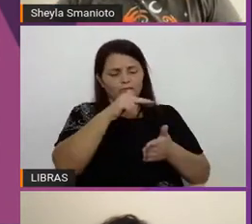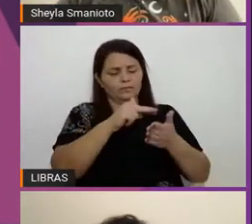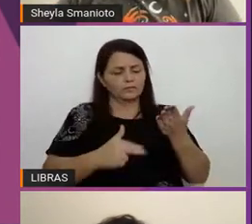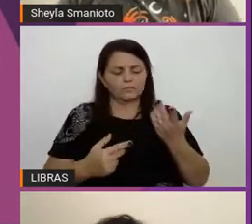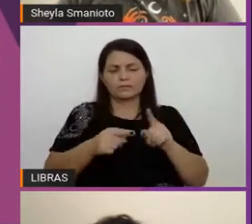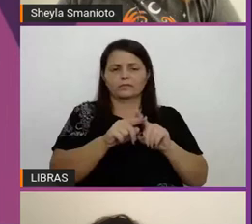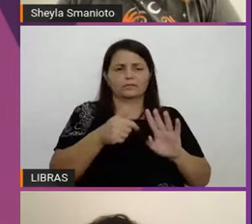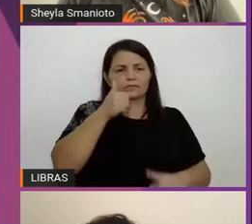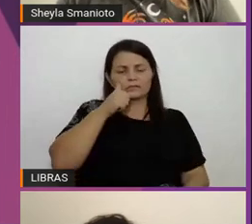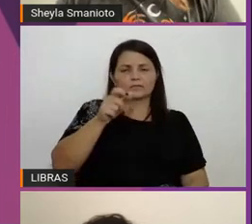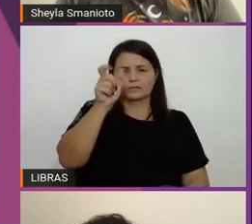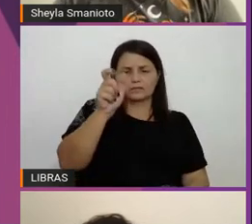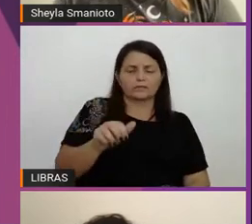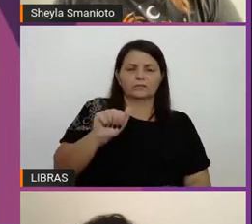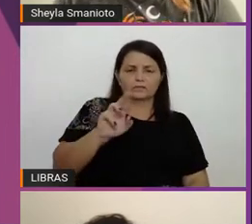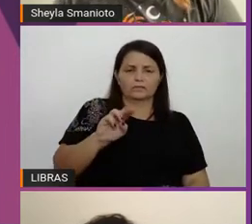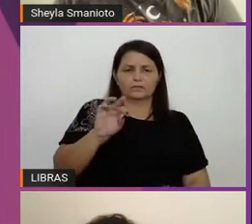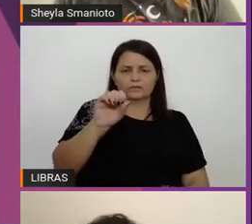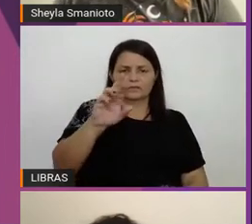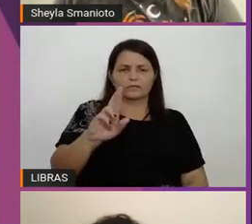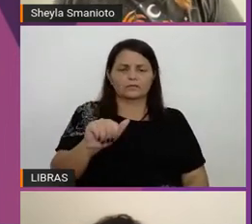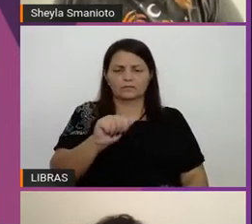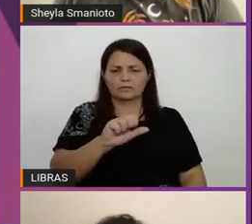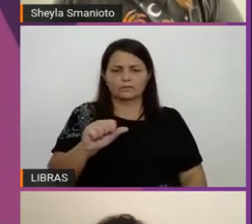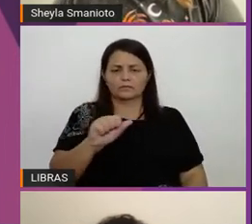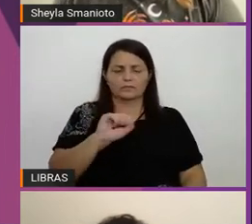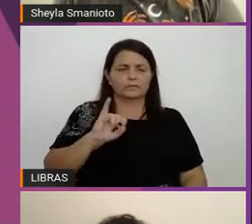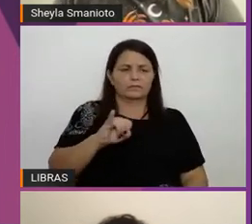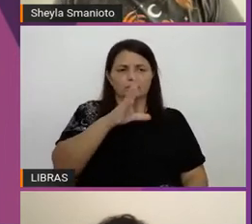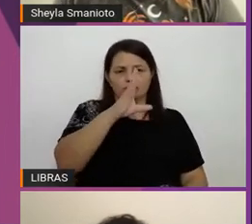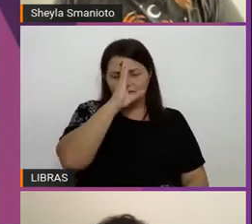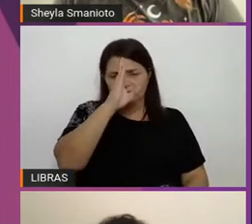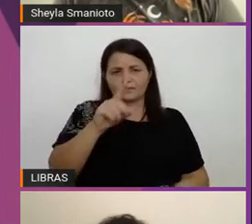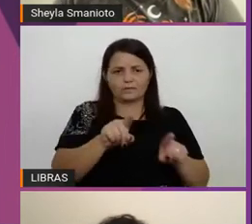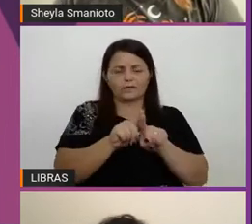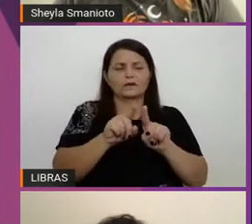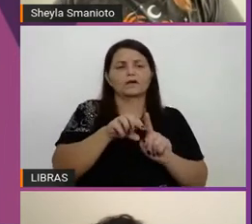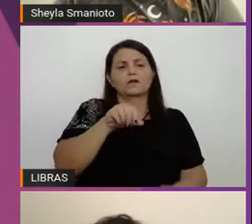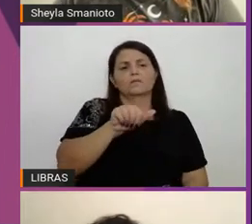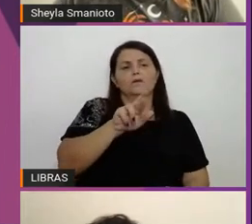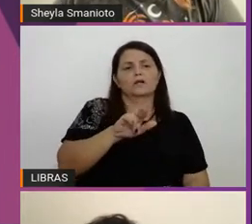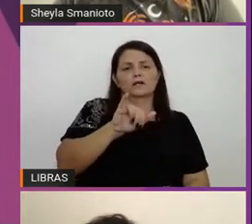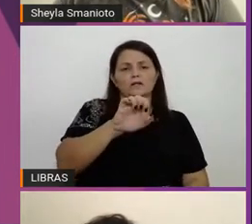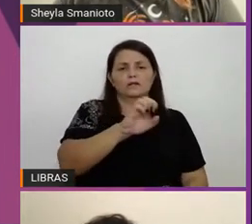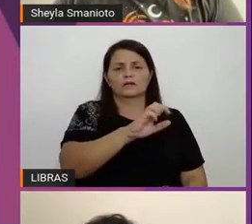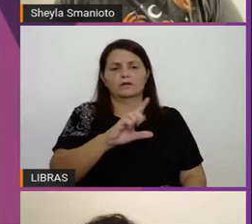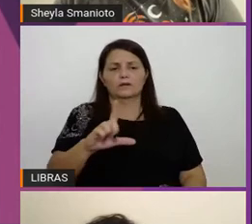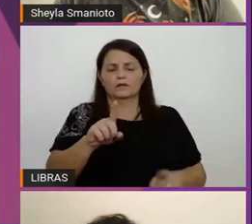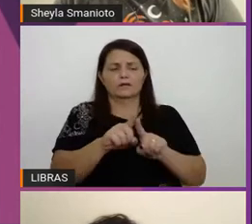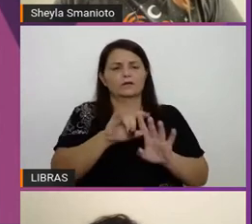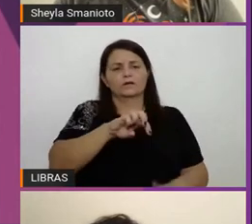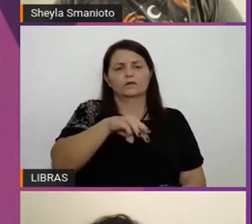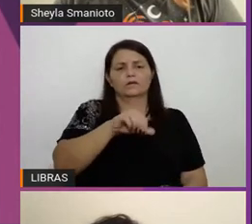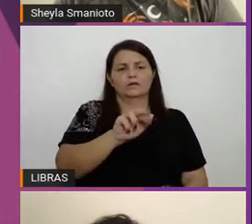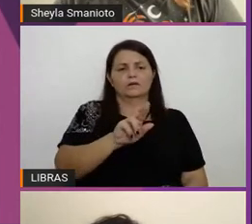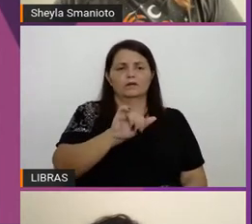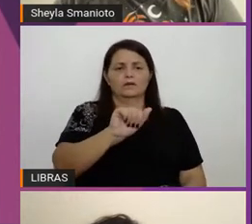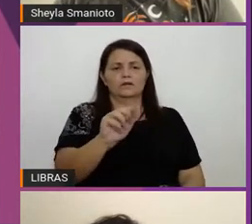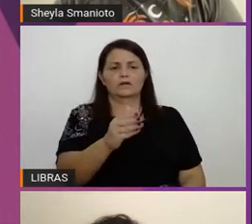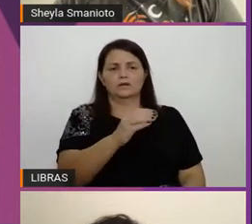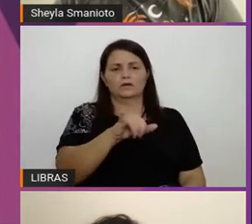das autoras Eu acho que vai ser bem precioso então eu vou conversar com Maria Altamira da Maria José